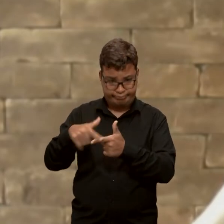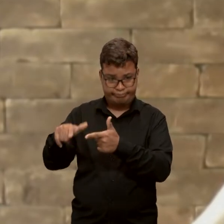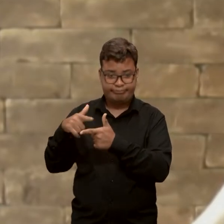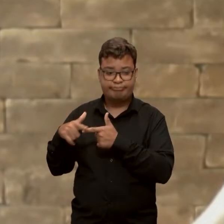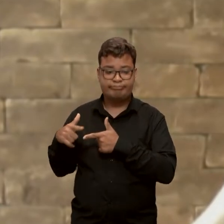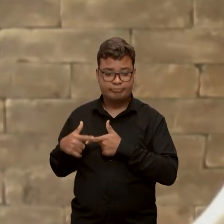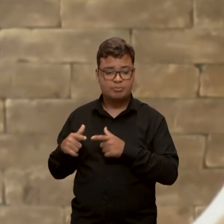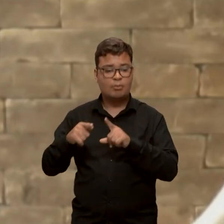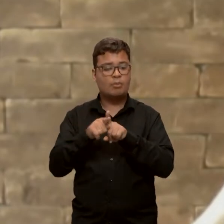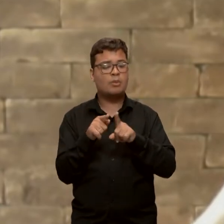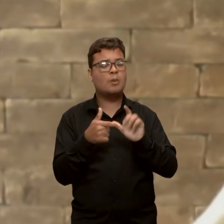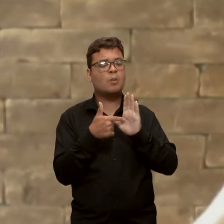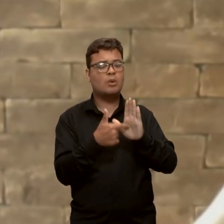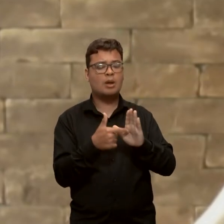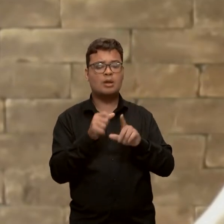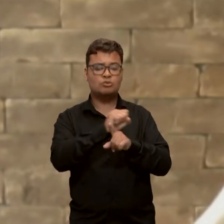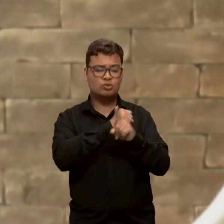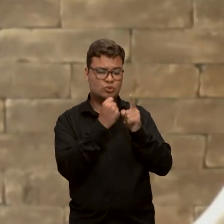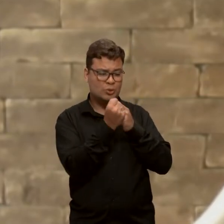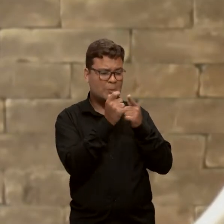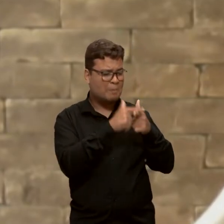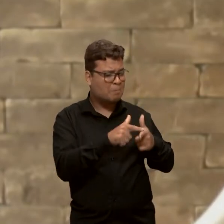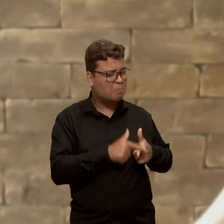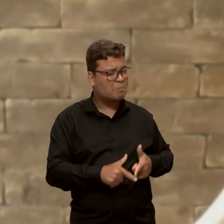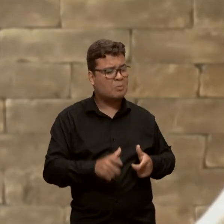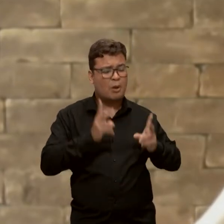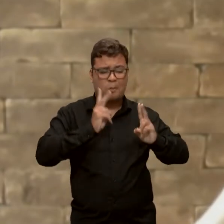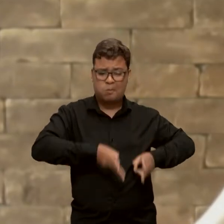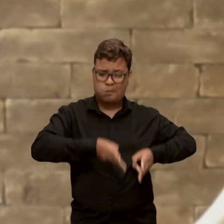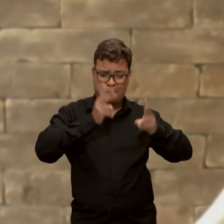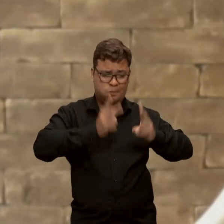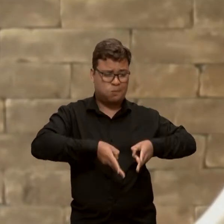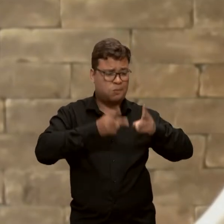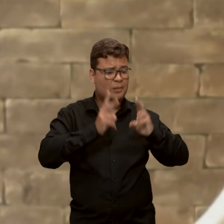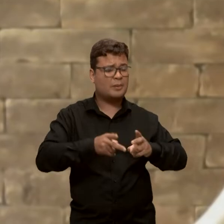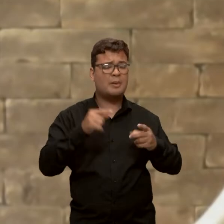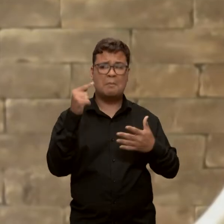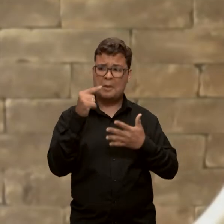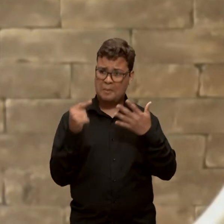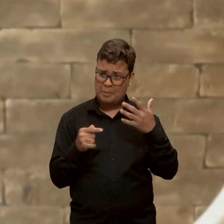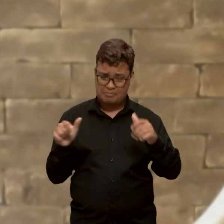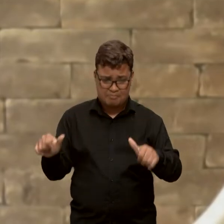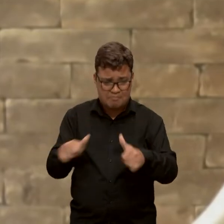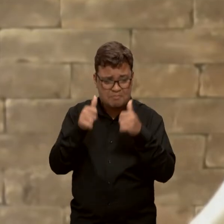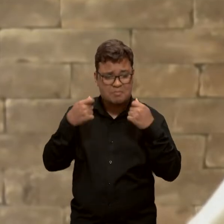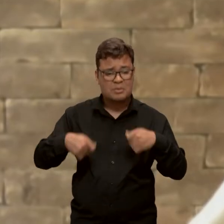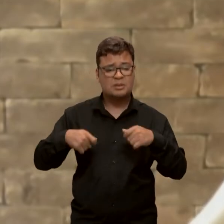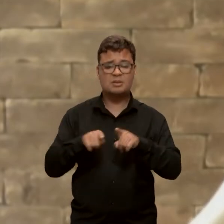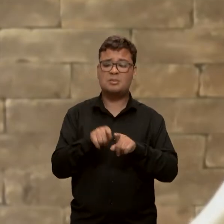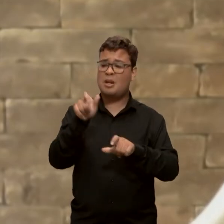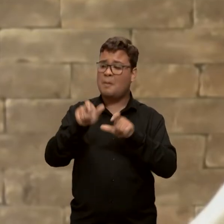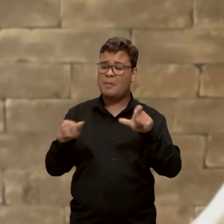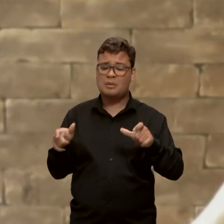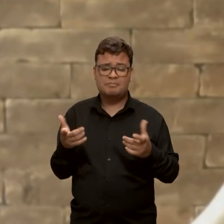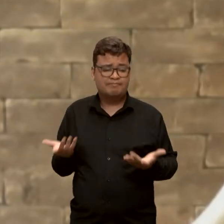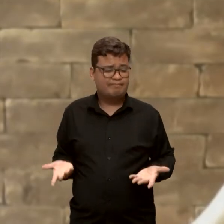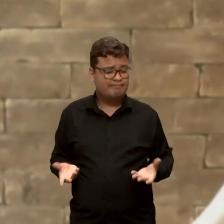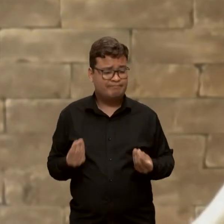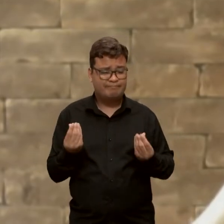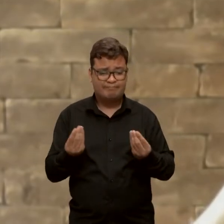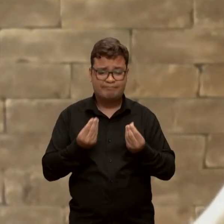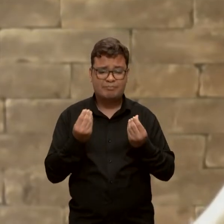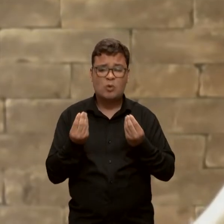mostrar que a situação social do país continua problemática, ainda tem muita coisa para melhorar e as pessoas não têm condições, por exemplo, de fazer